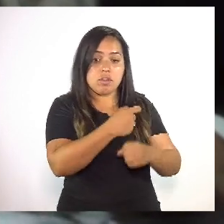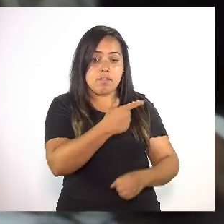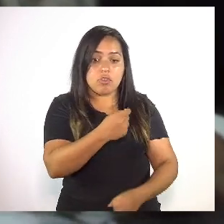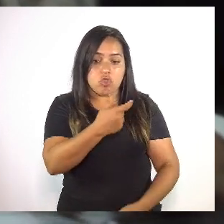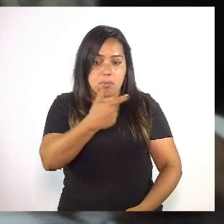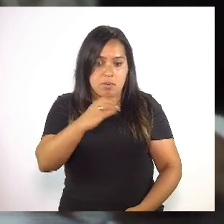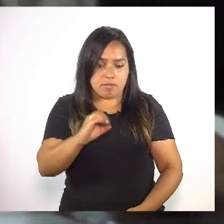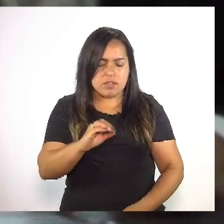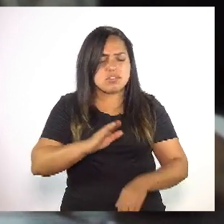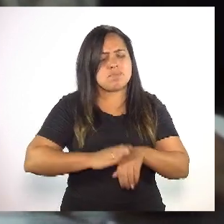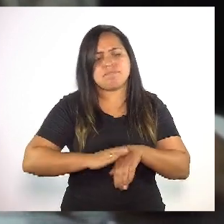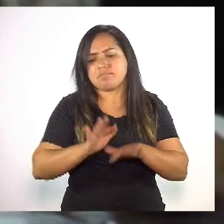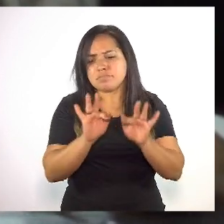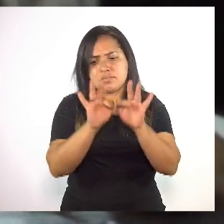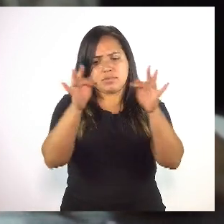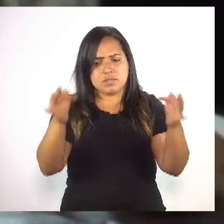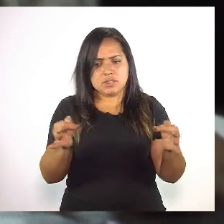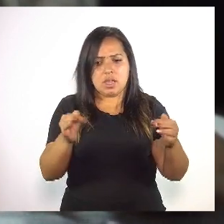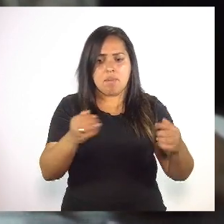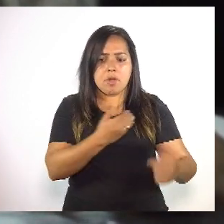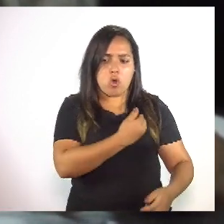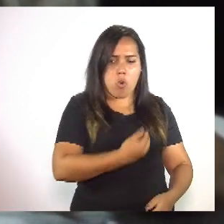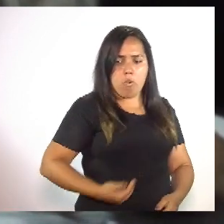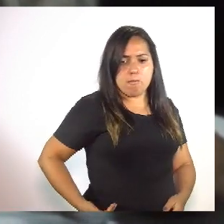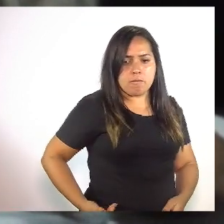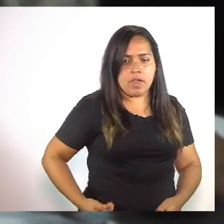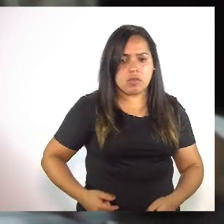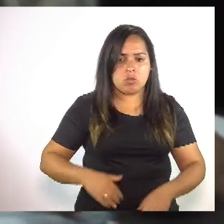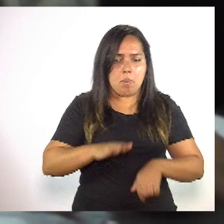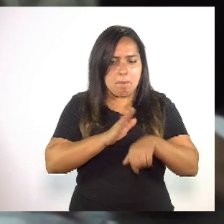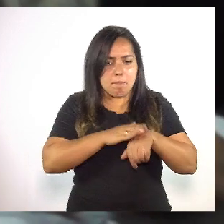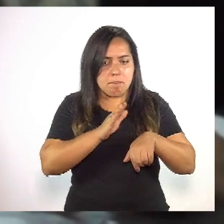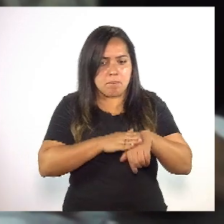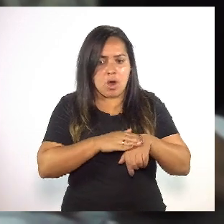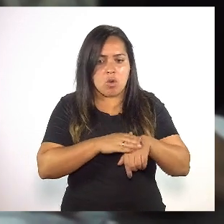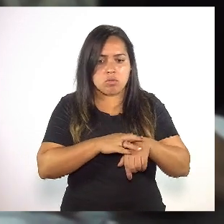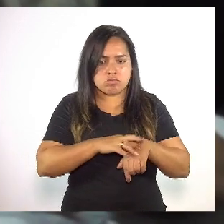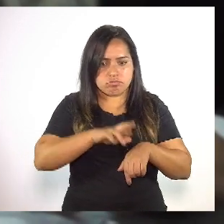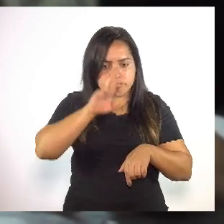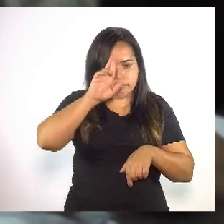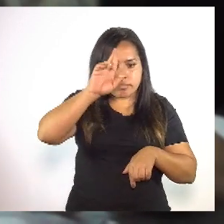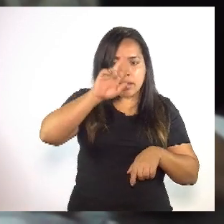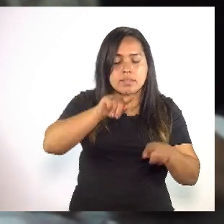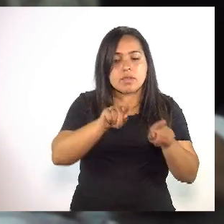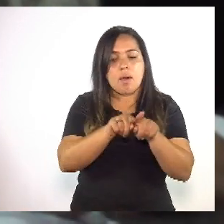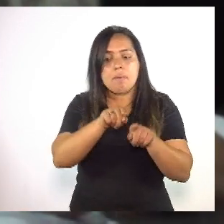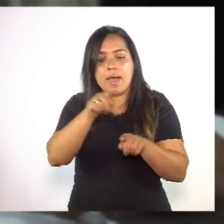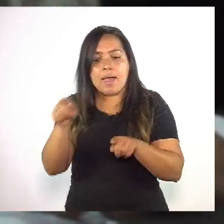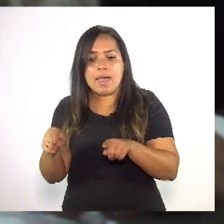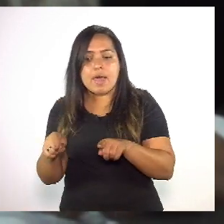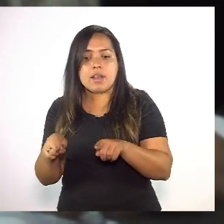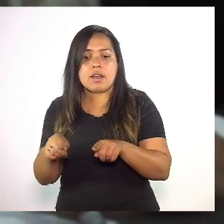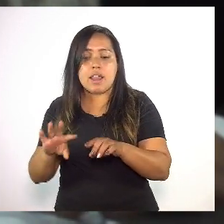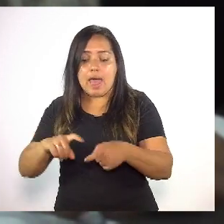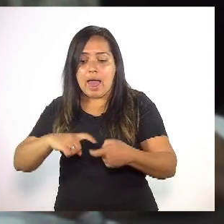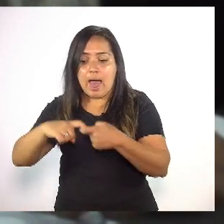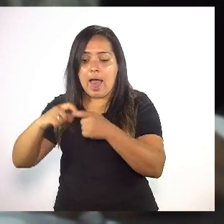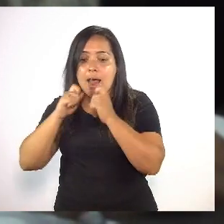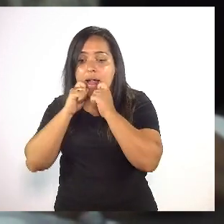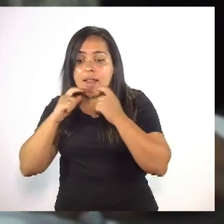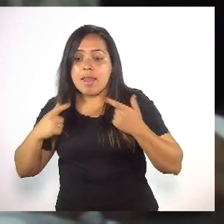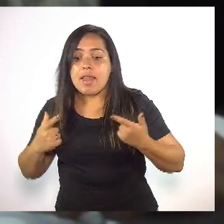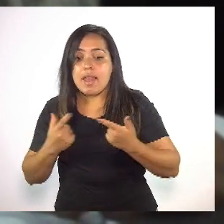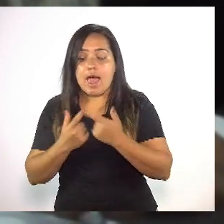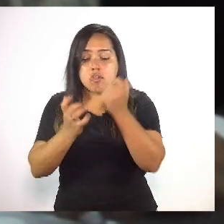Executivo, em conjunto com a Alerj, buscou uma forma de desburocratizar o uso desses recursos e garantir a boa